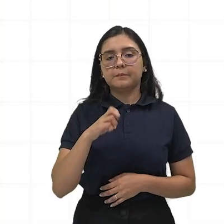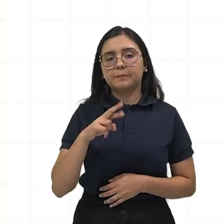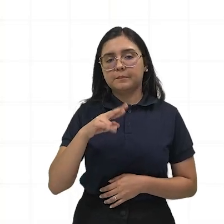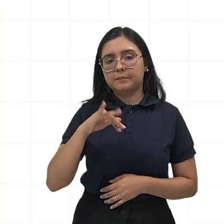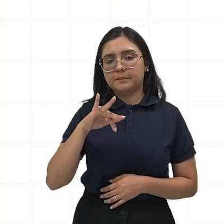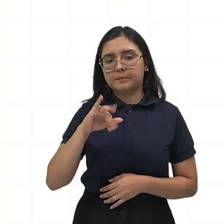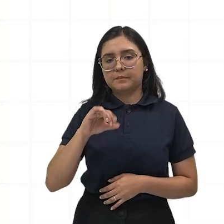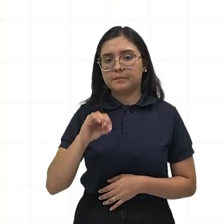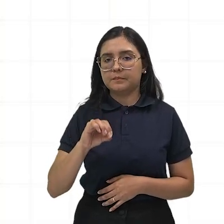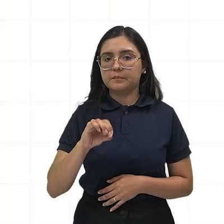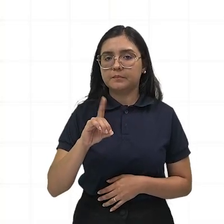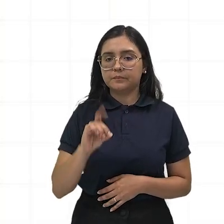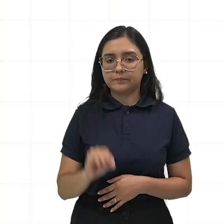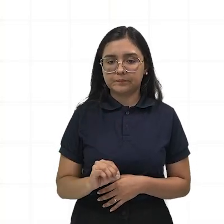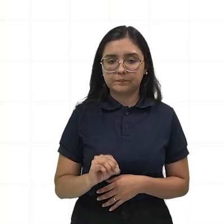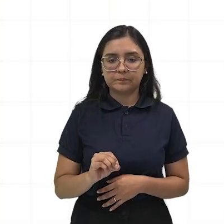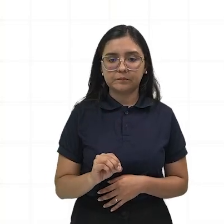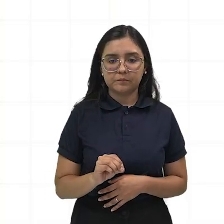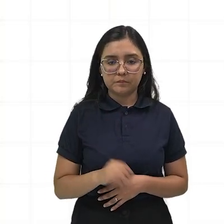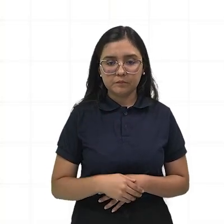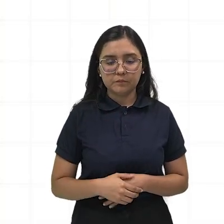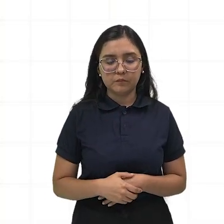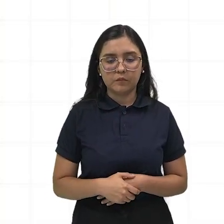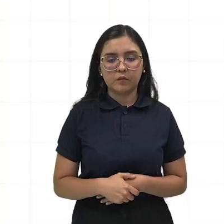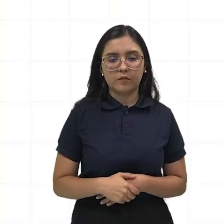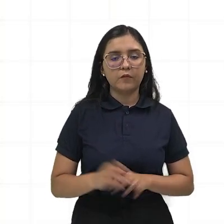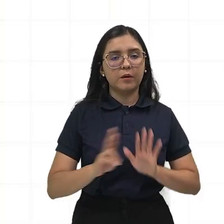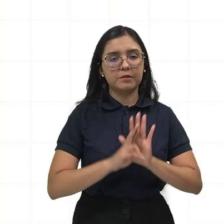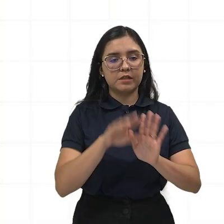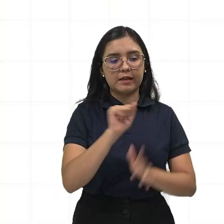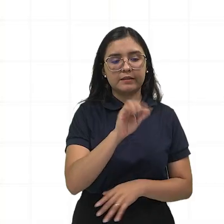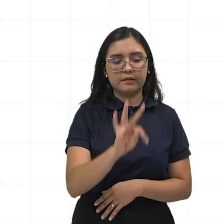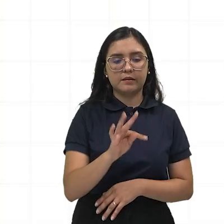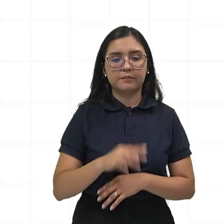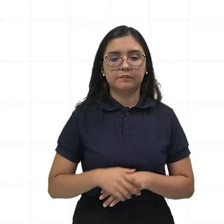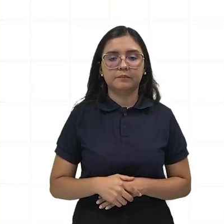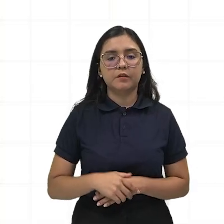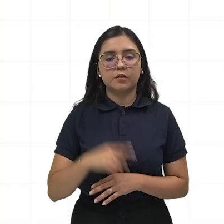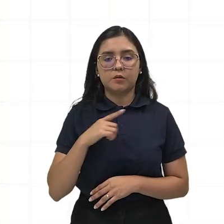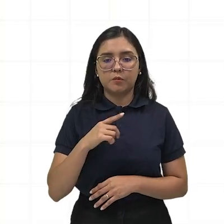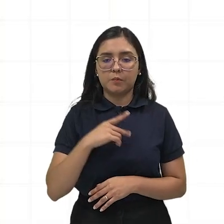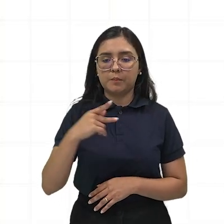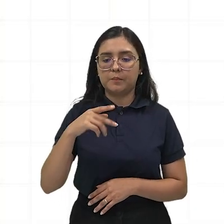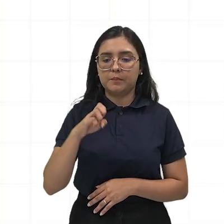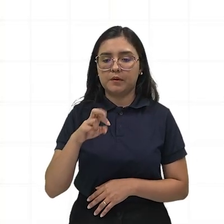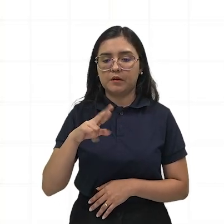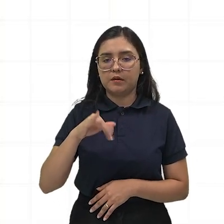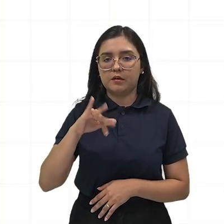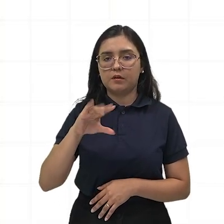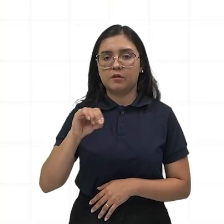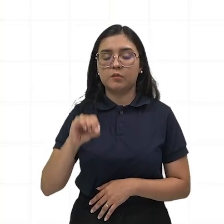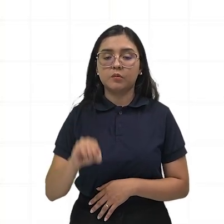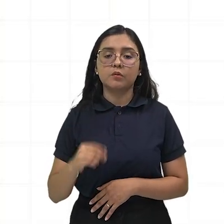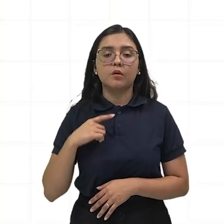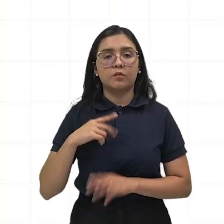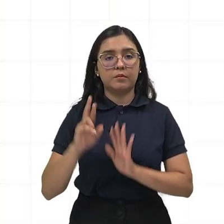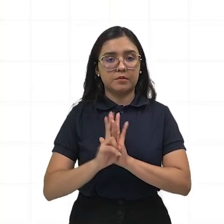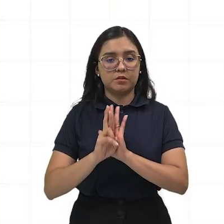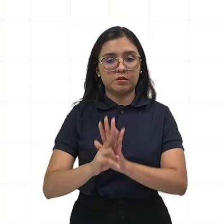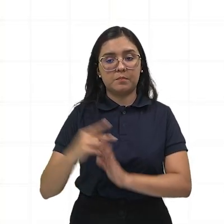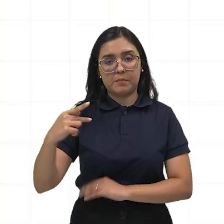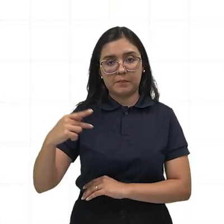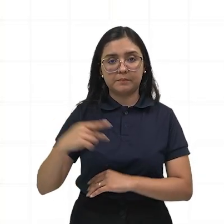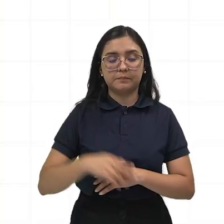tem o ante, que eu vou chamar AT, e aqui tem o período, que eu vou chamar de P. Ó. Então, o antiperíodo é aquela parte que não